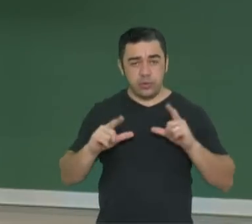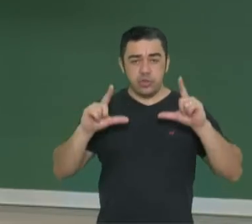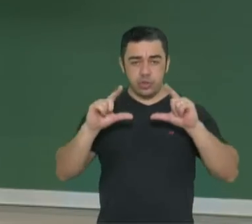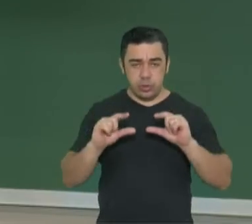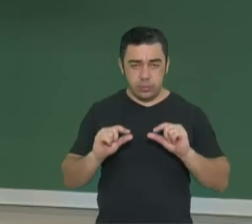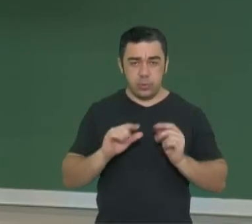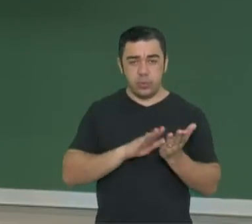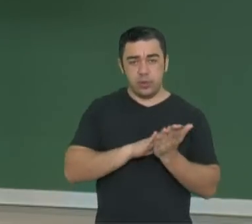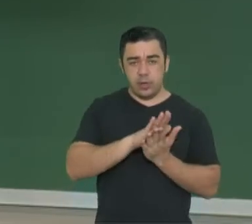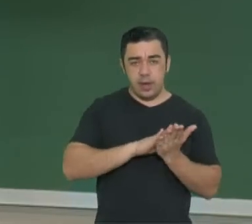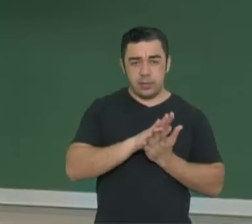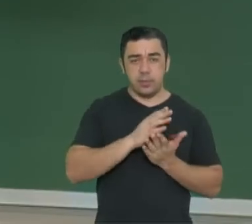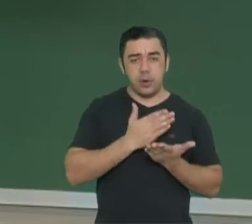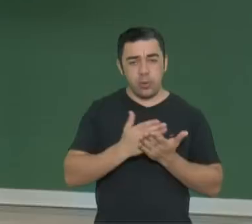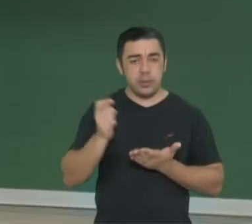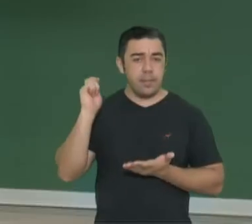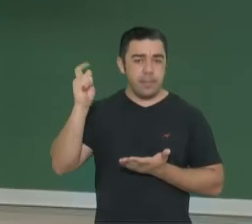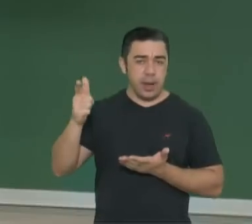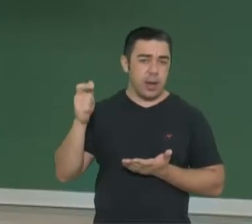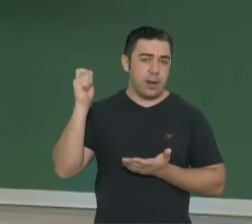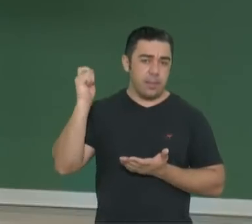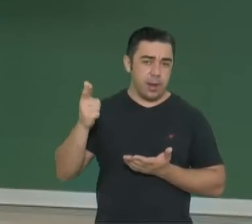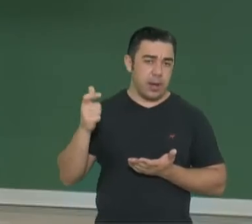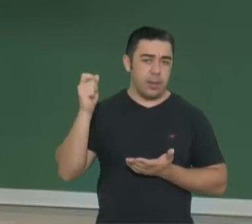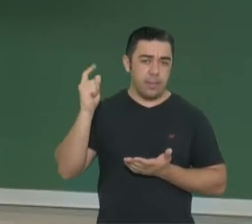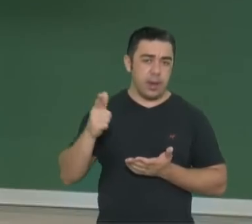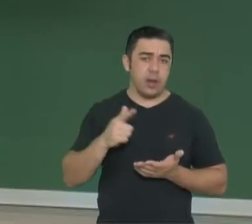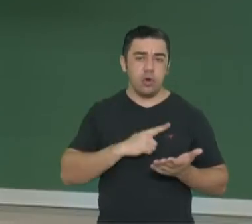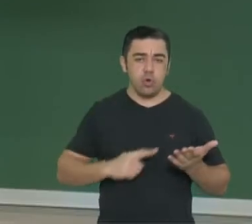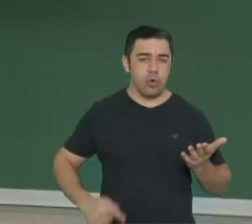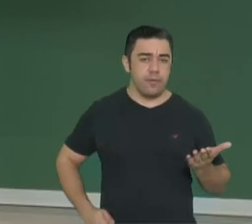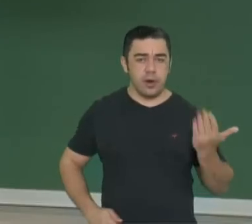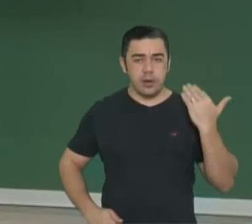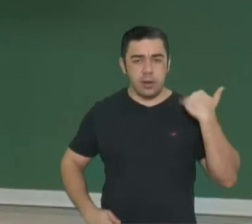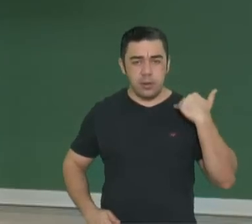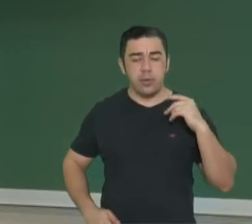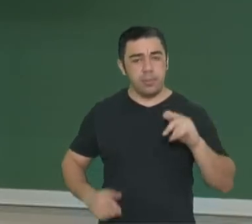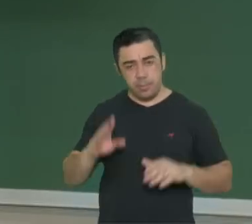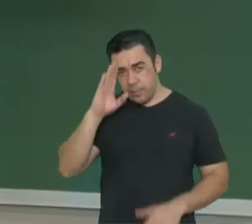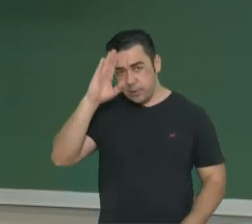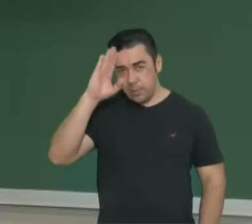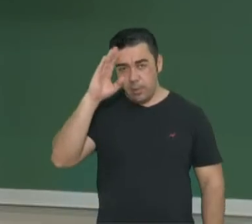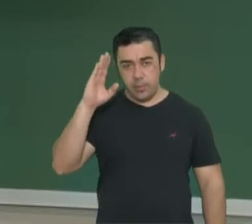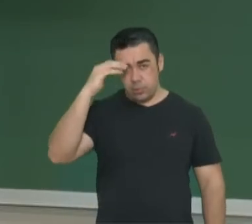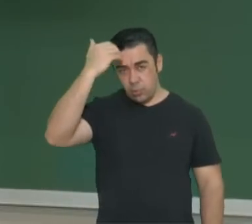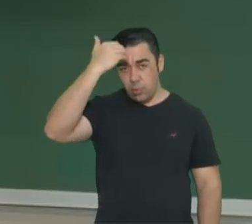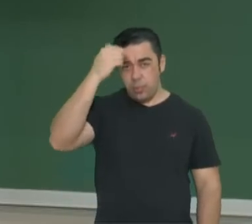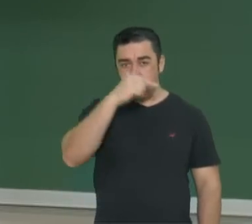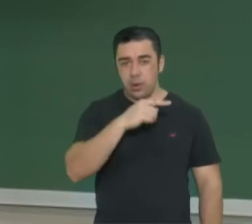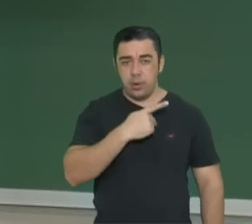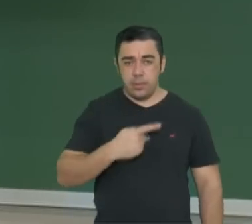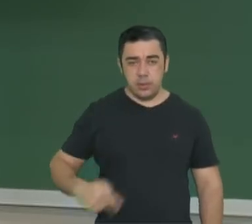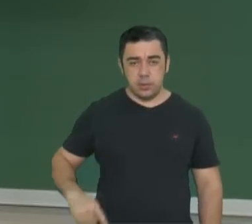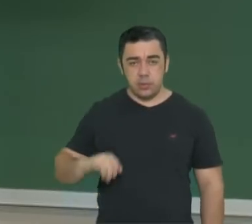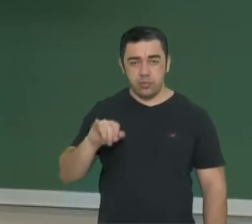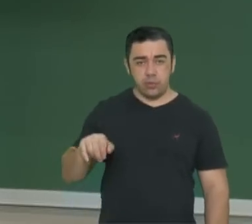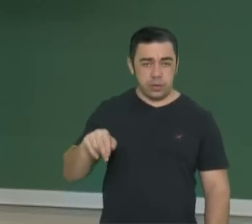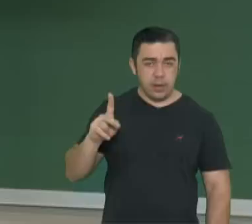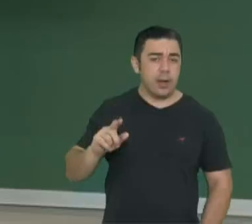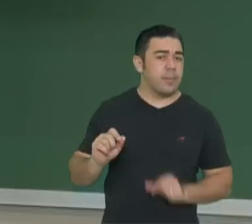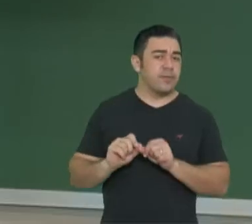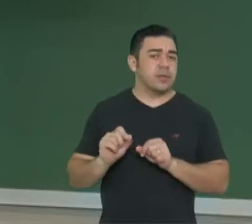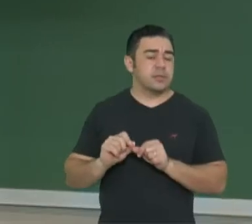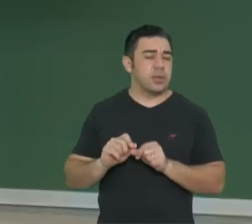governo para começar a pagar dívidas de governos anteriores, principalmente do JK. E para cortar gastos do governo, o que ele